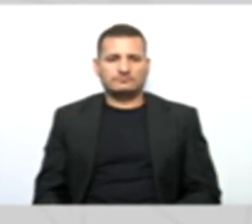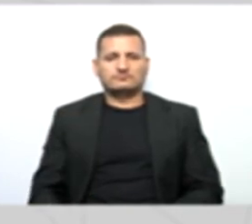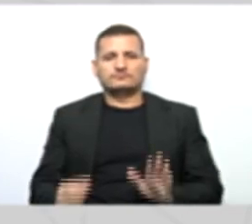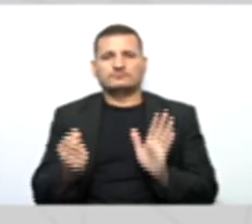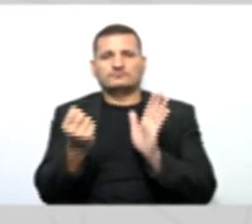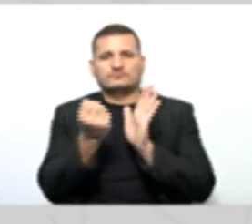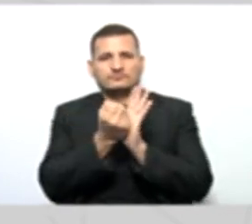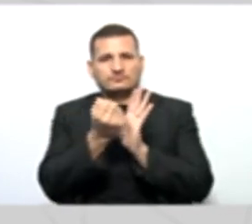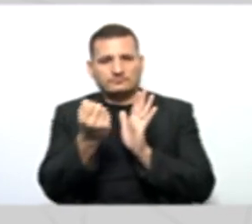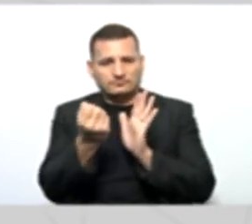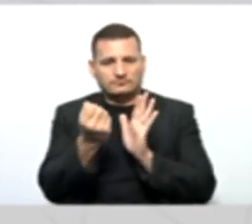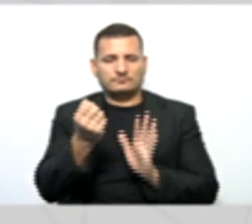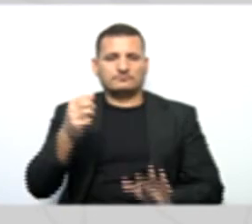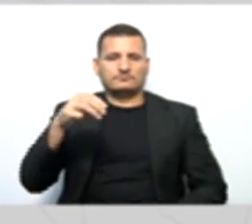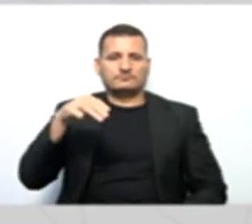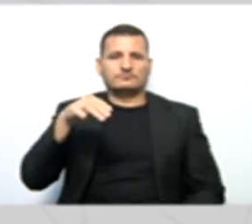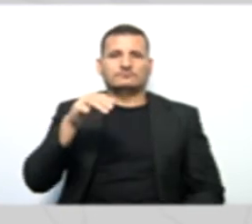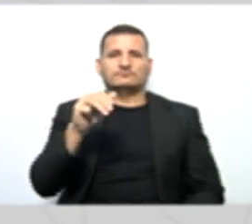Self,